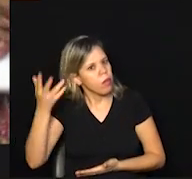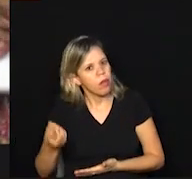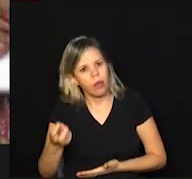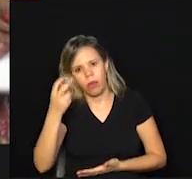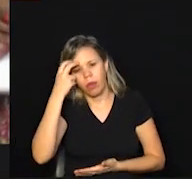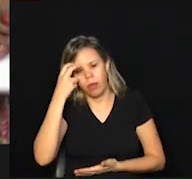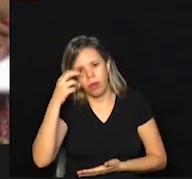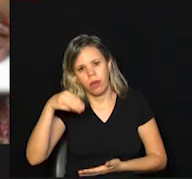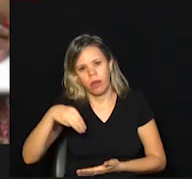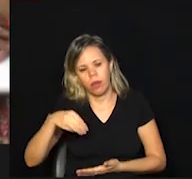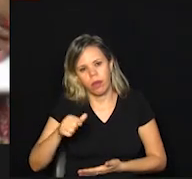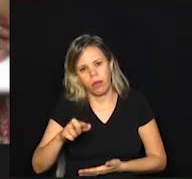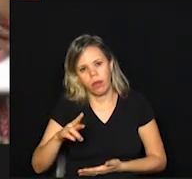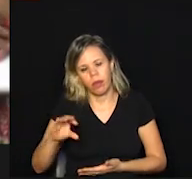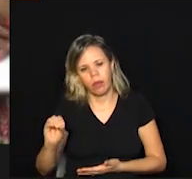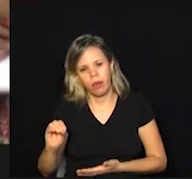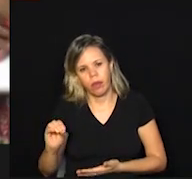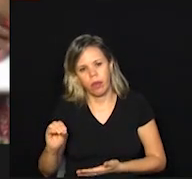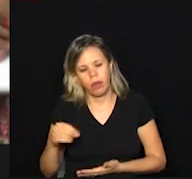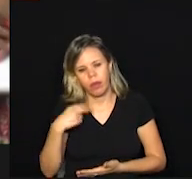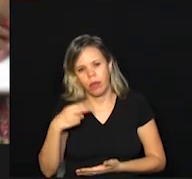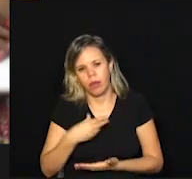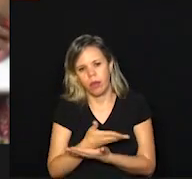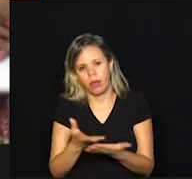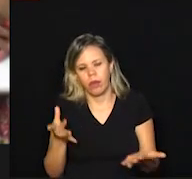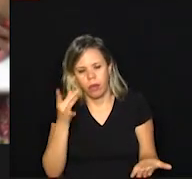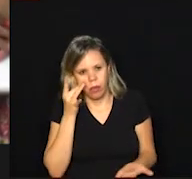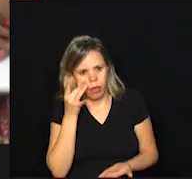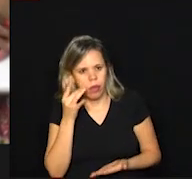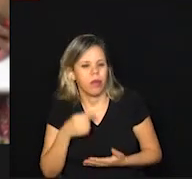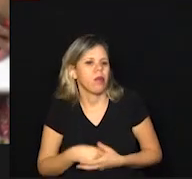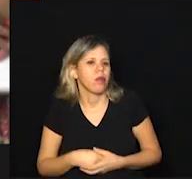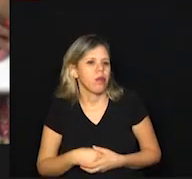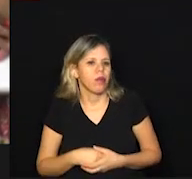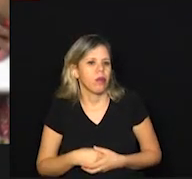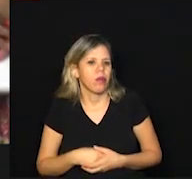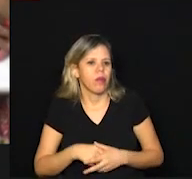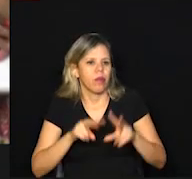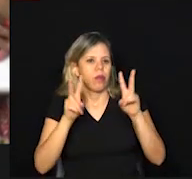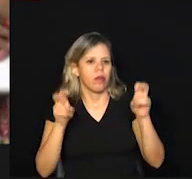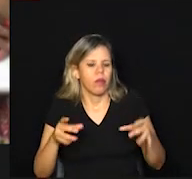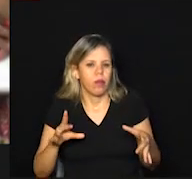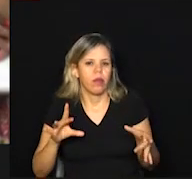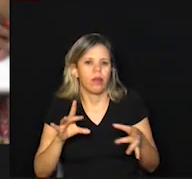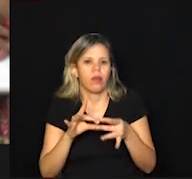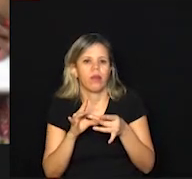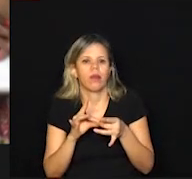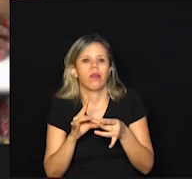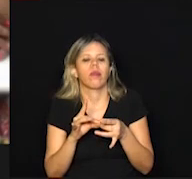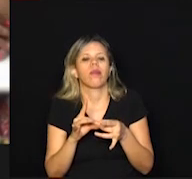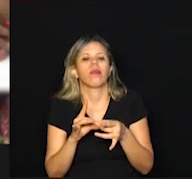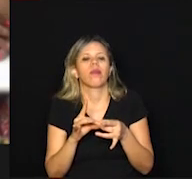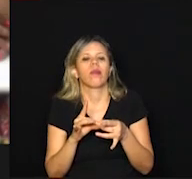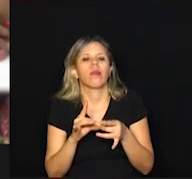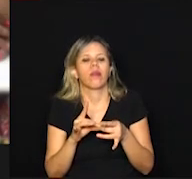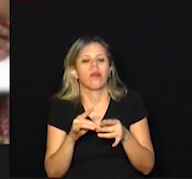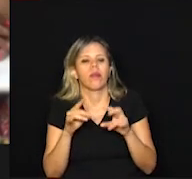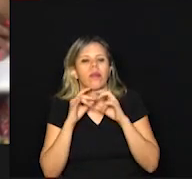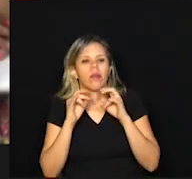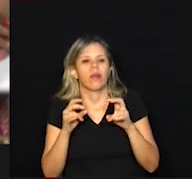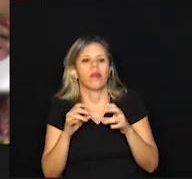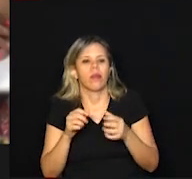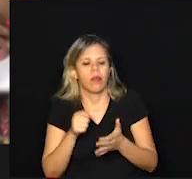ao Marcelo Ferreira hauser e a Dores presentes pela e sempre parceria que coa